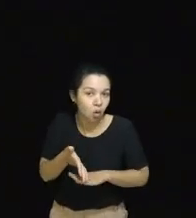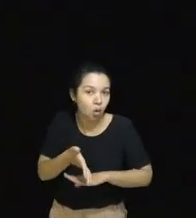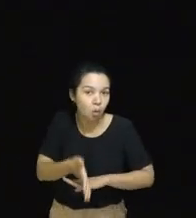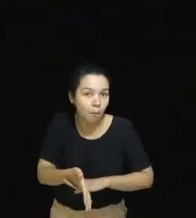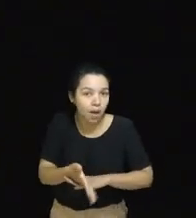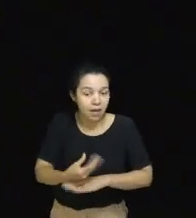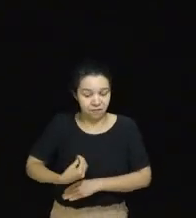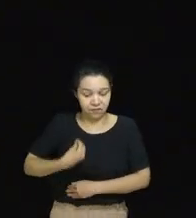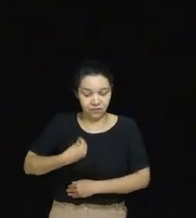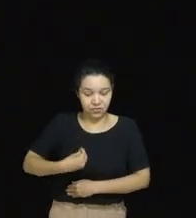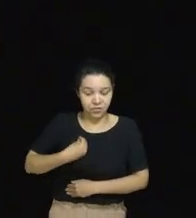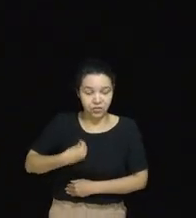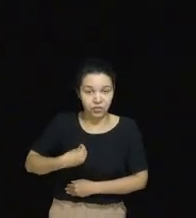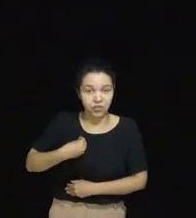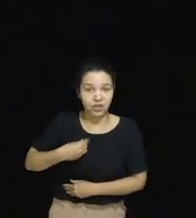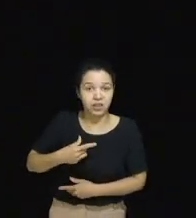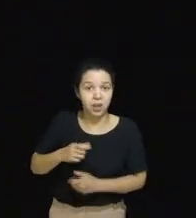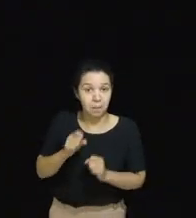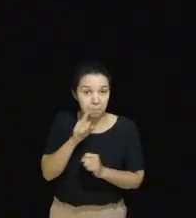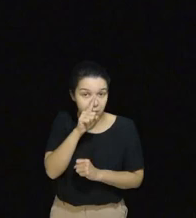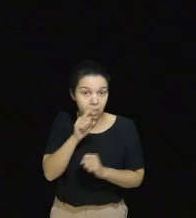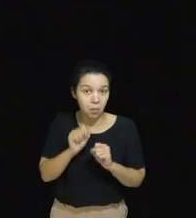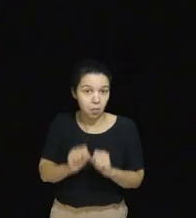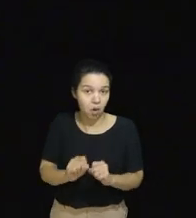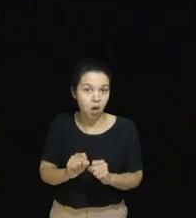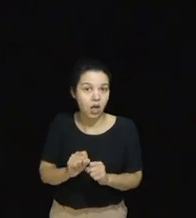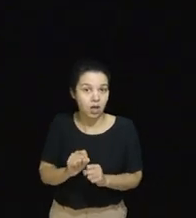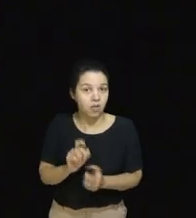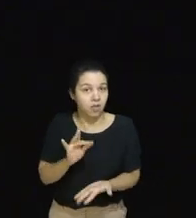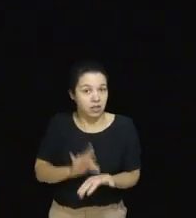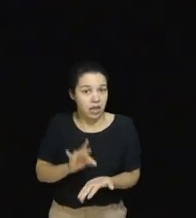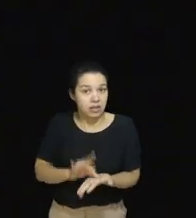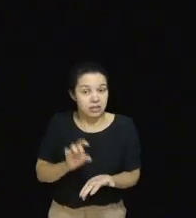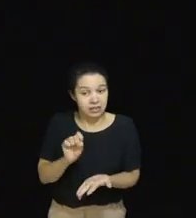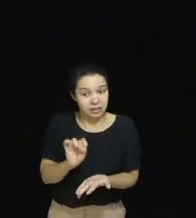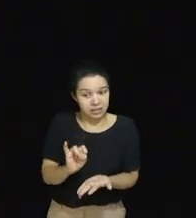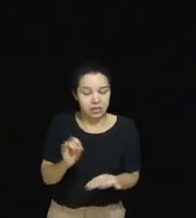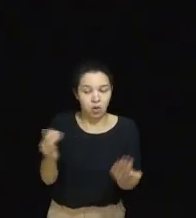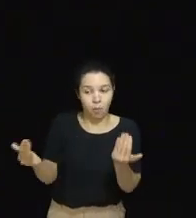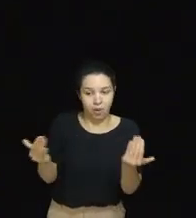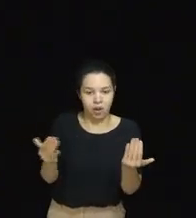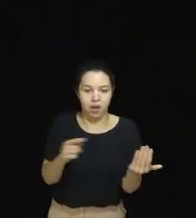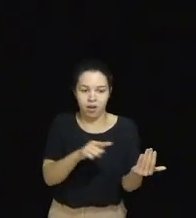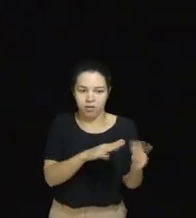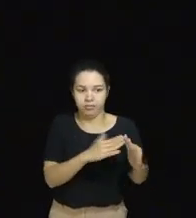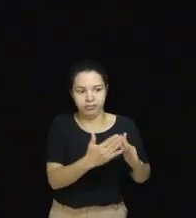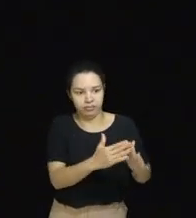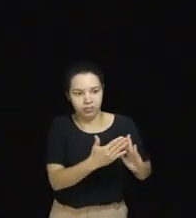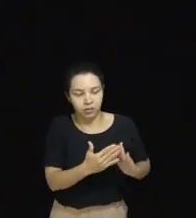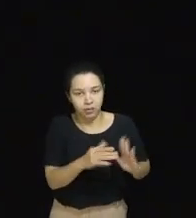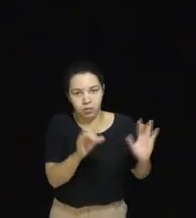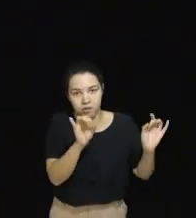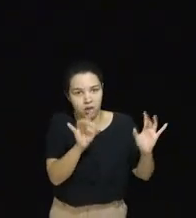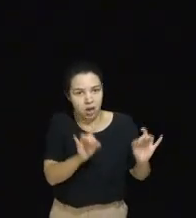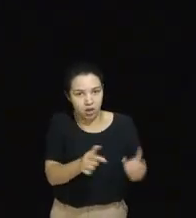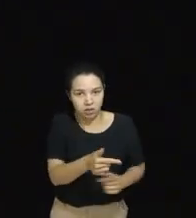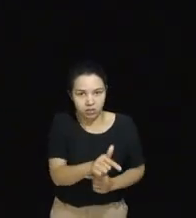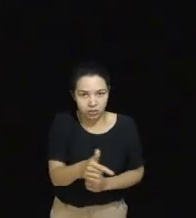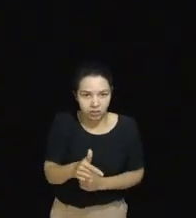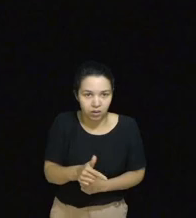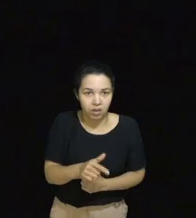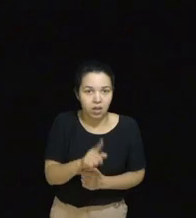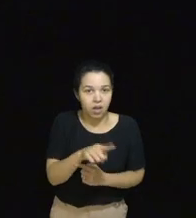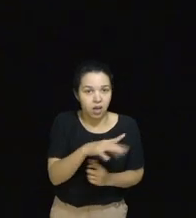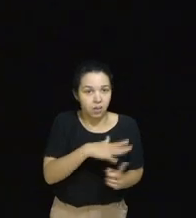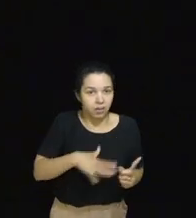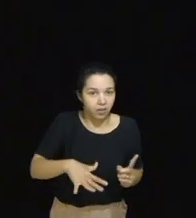vida, vamos dizer assim, com maior risco. Mas é claro que, se a gente for comparar que elas moram numa periferia, que não tiveram oportunidade, que esse é o meio de vida